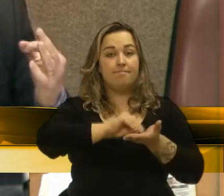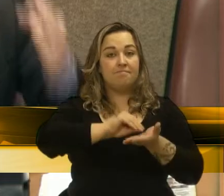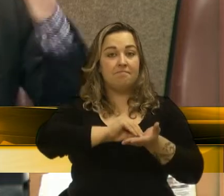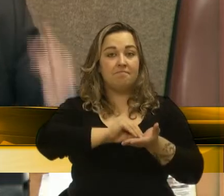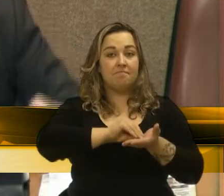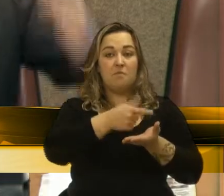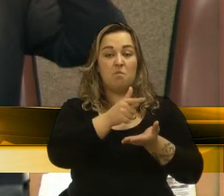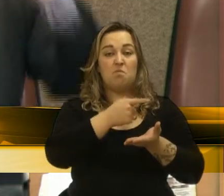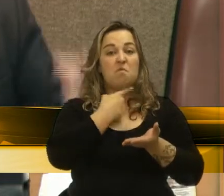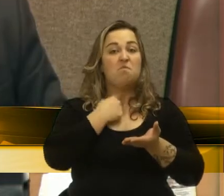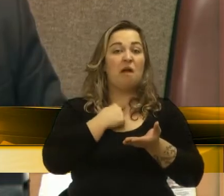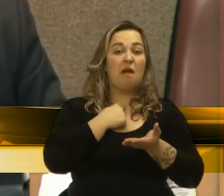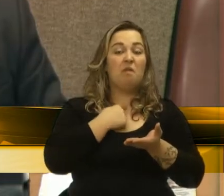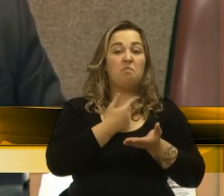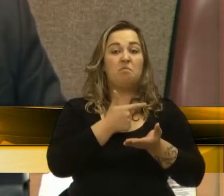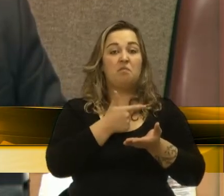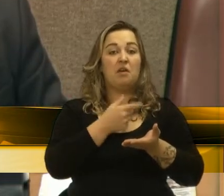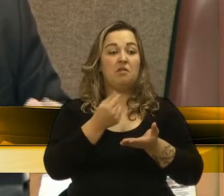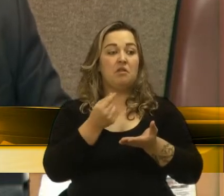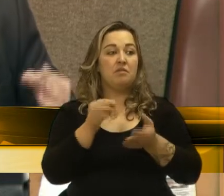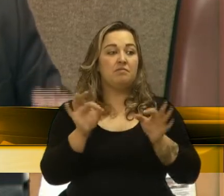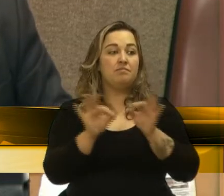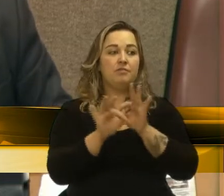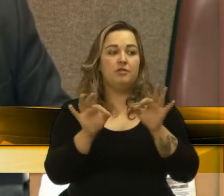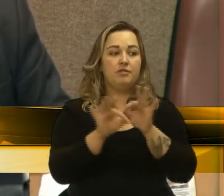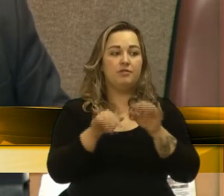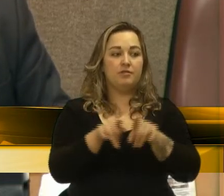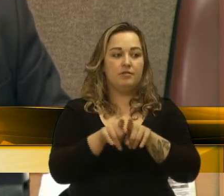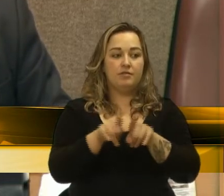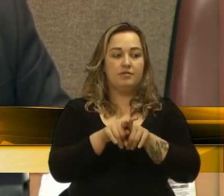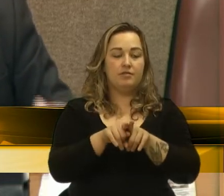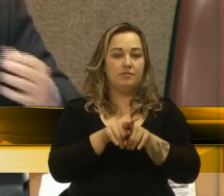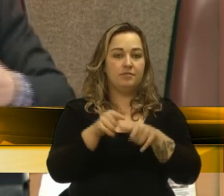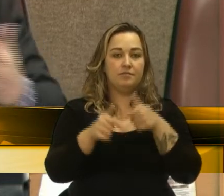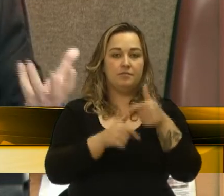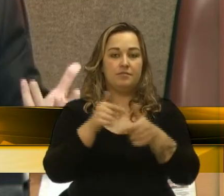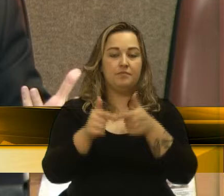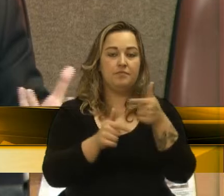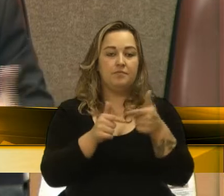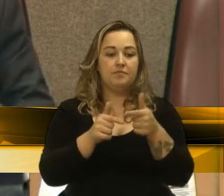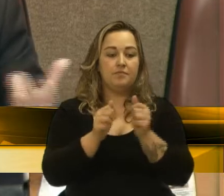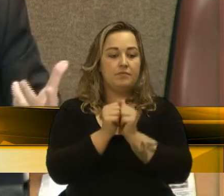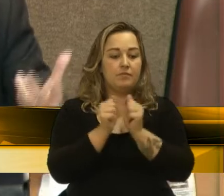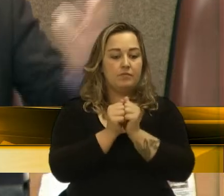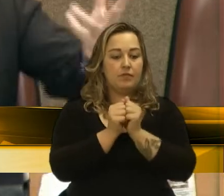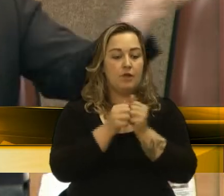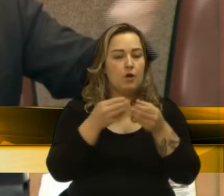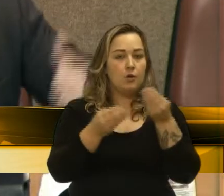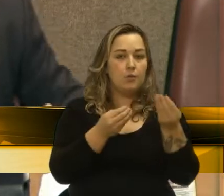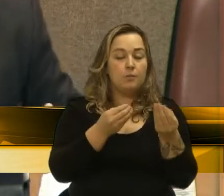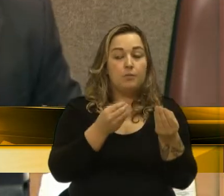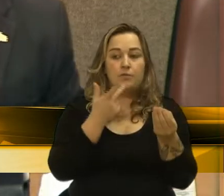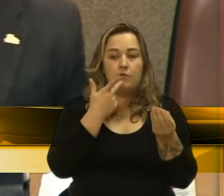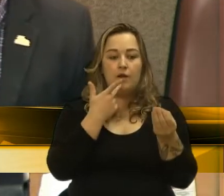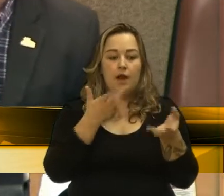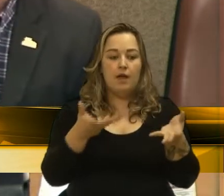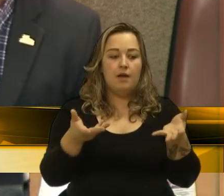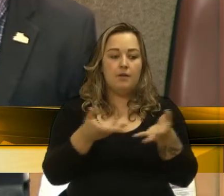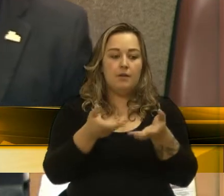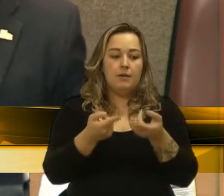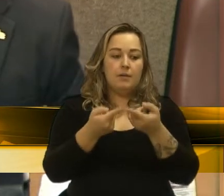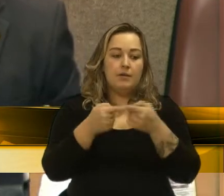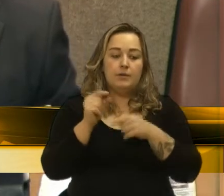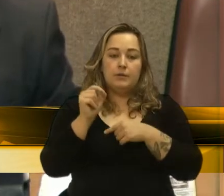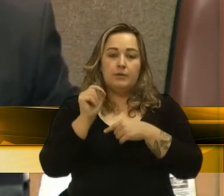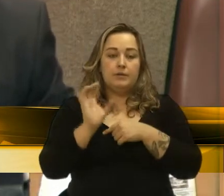Voia, não vai. Não vai. Não sei como é que é em alemão agora falar isso, mas pelo menos, né?